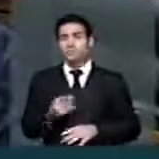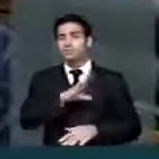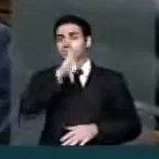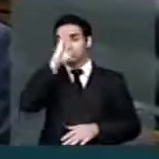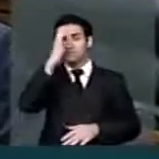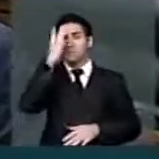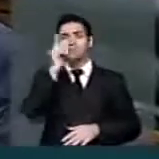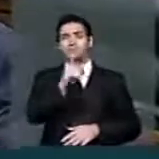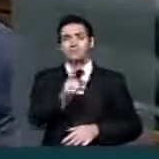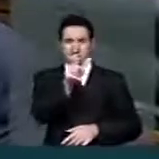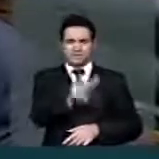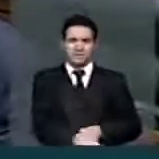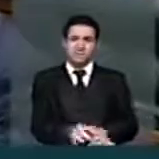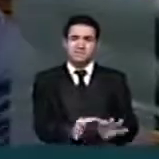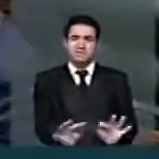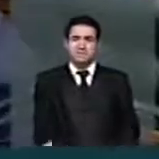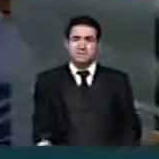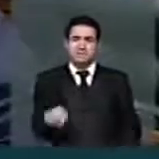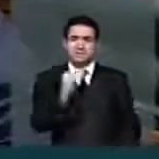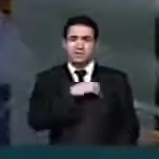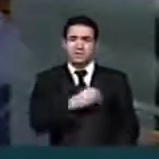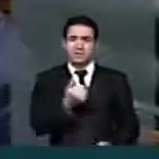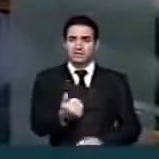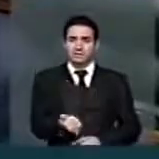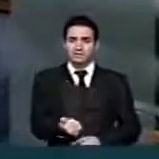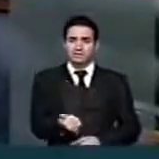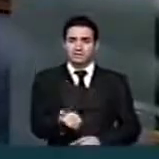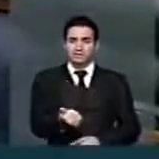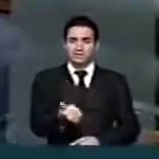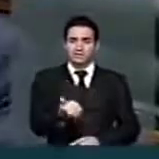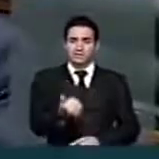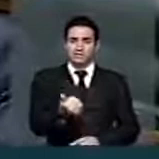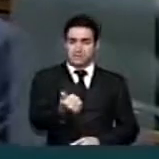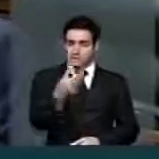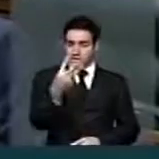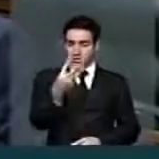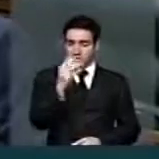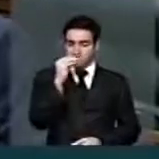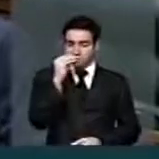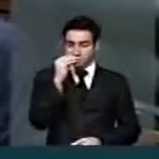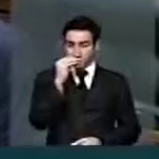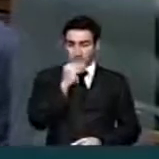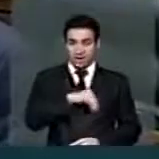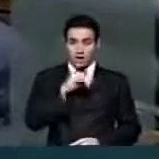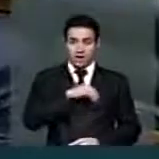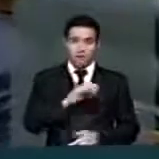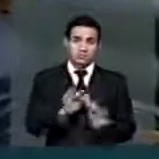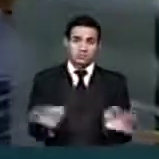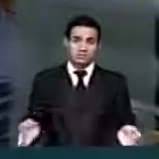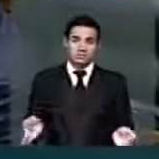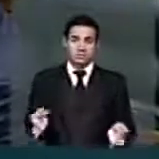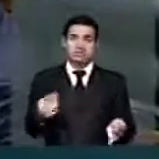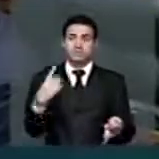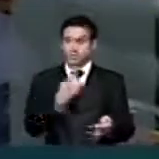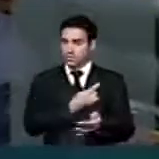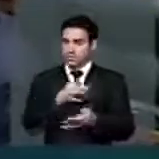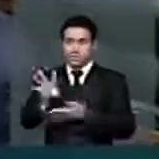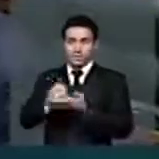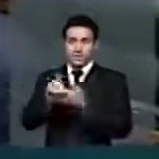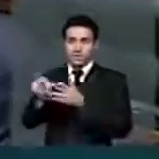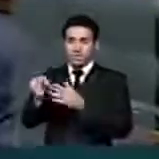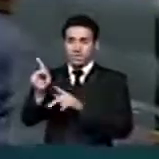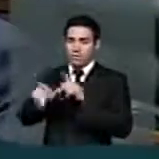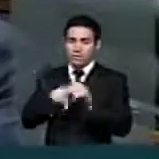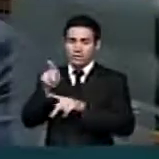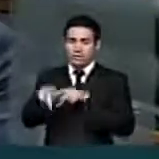mais humilde que recebe o 12º, 13º. E o parlamentar deve exatamente seguir esse exemplo